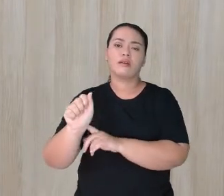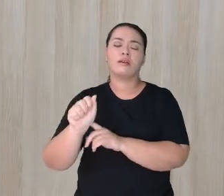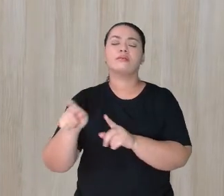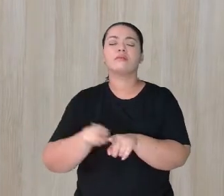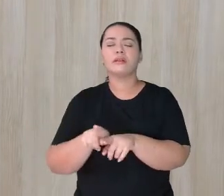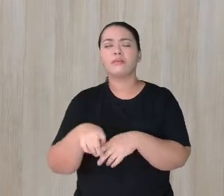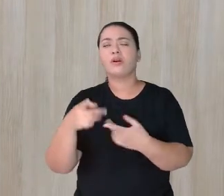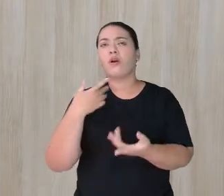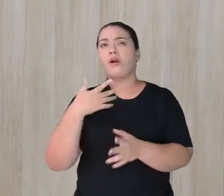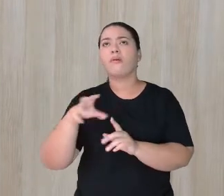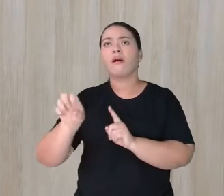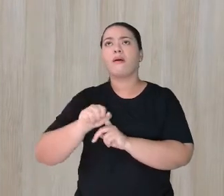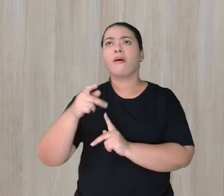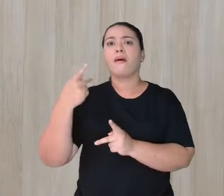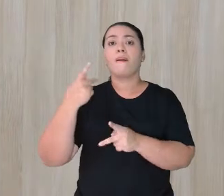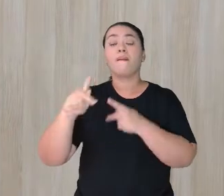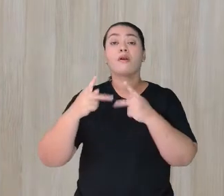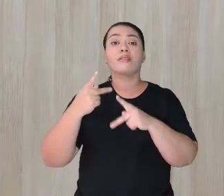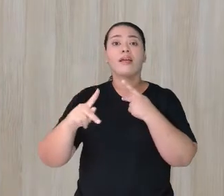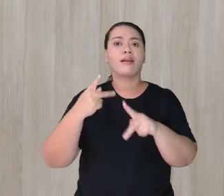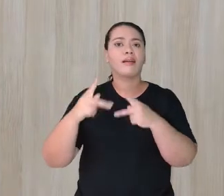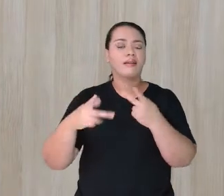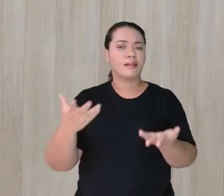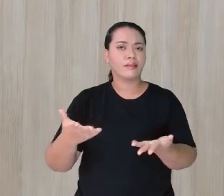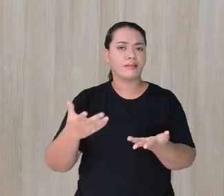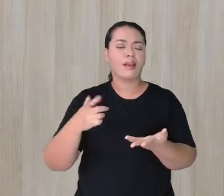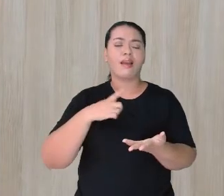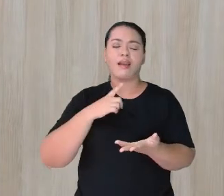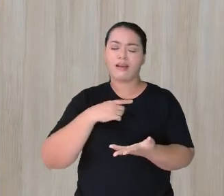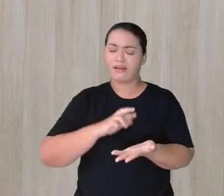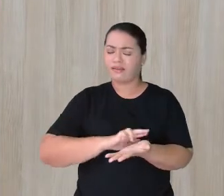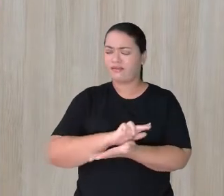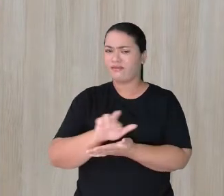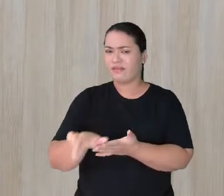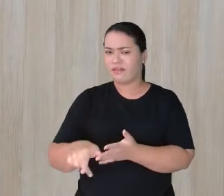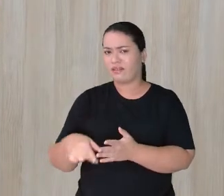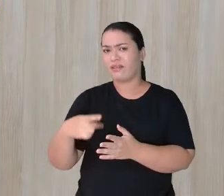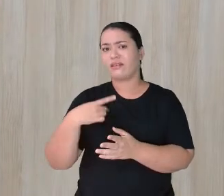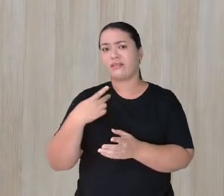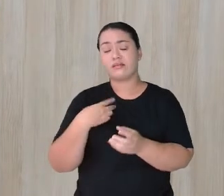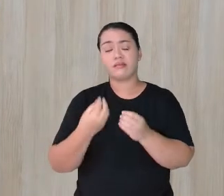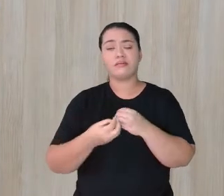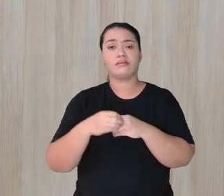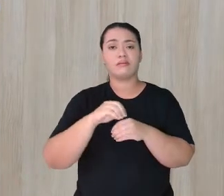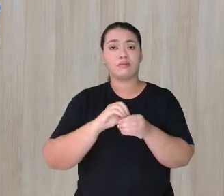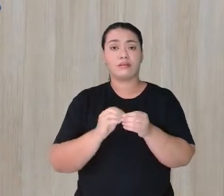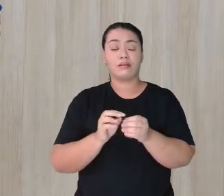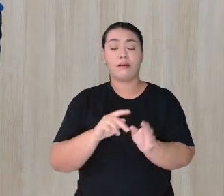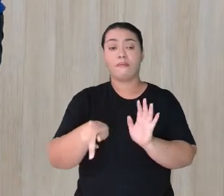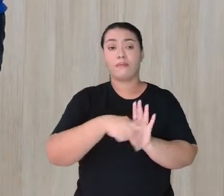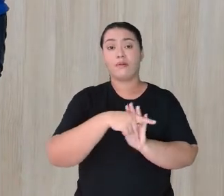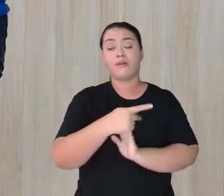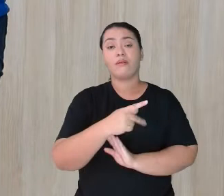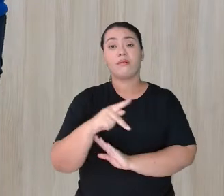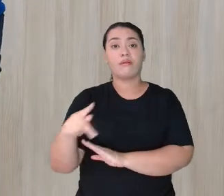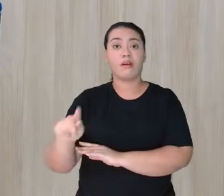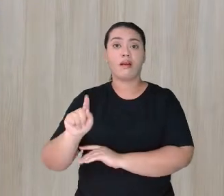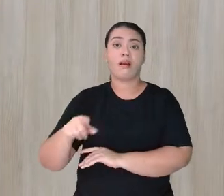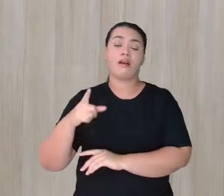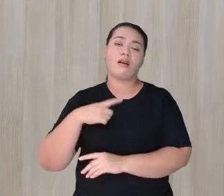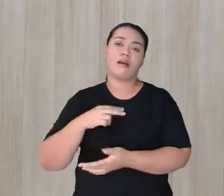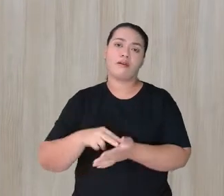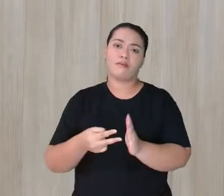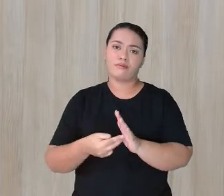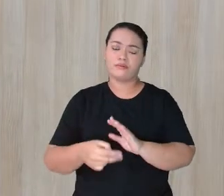absorção de proteínas, né? Então, várias organelas com a sua devida função. Então, daí,